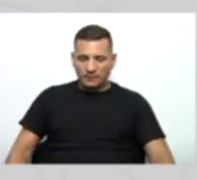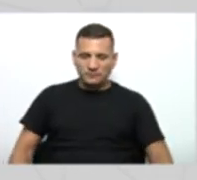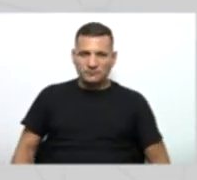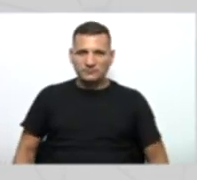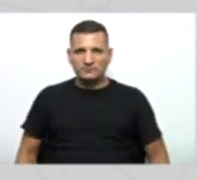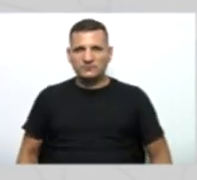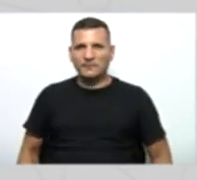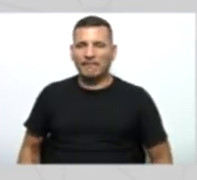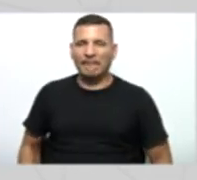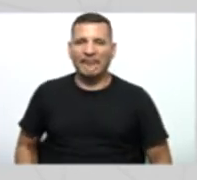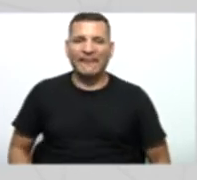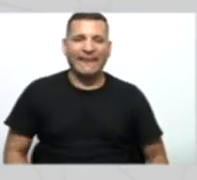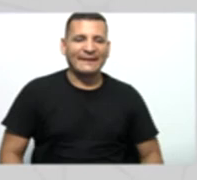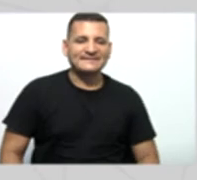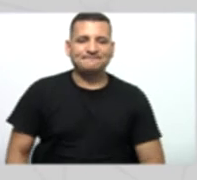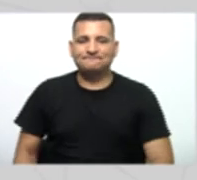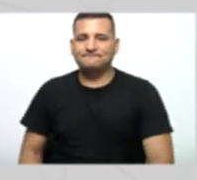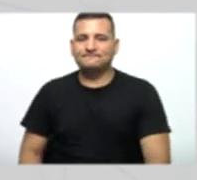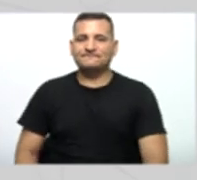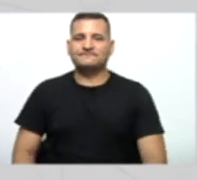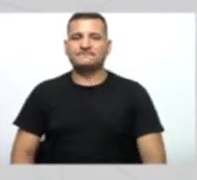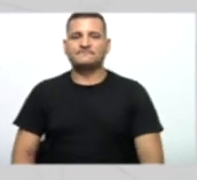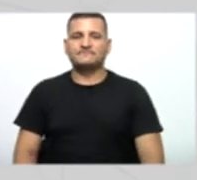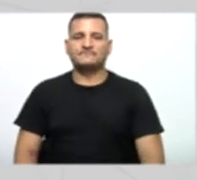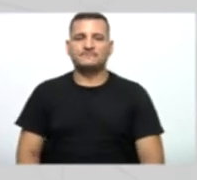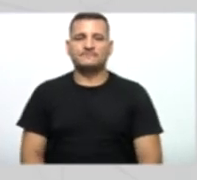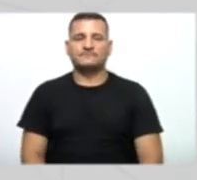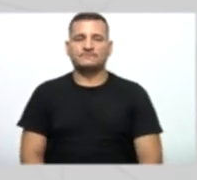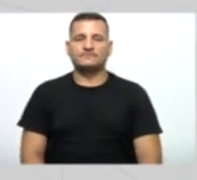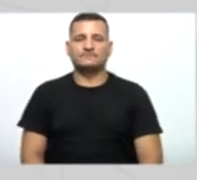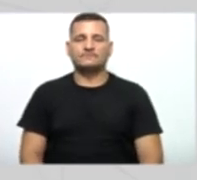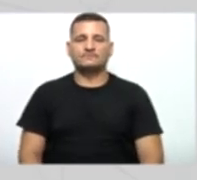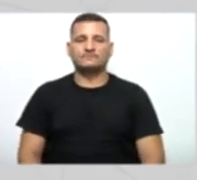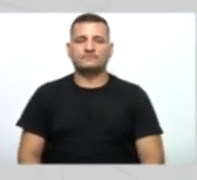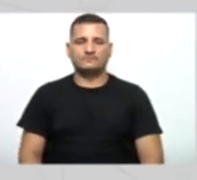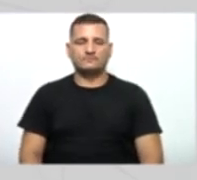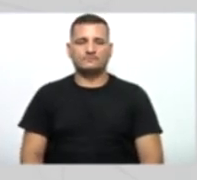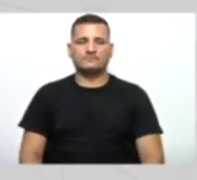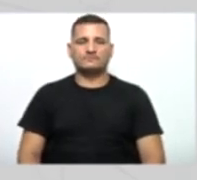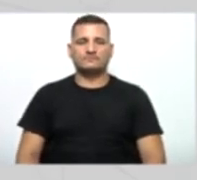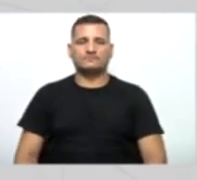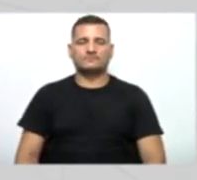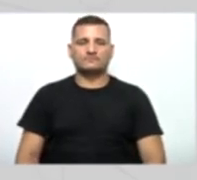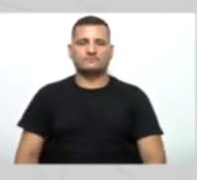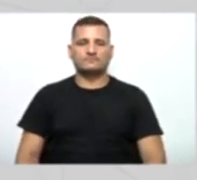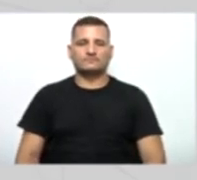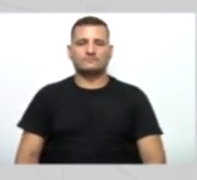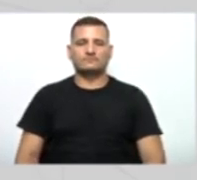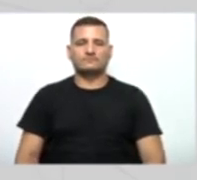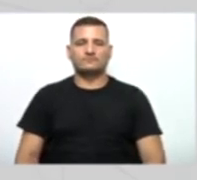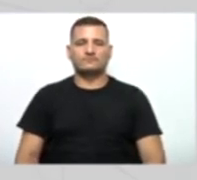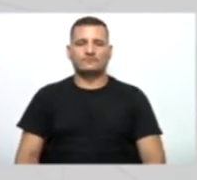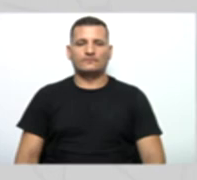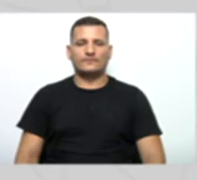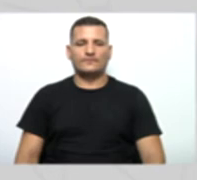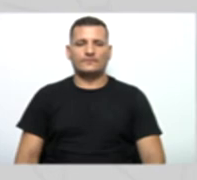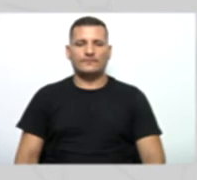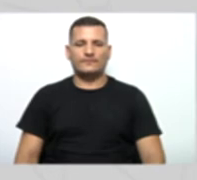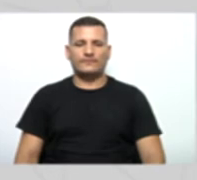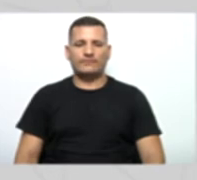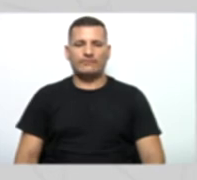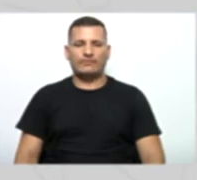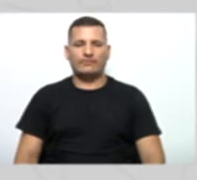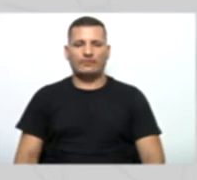Beleza. Professor, já como está vindo o valor nesse parâmetro i, eu não preciso colocar o underline antes também para tornar